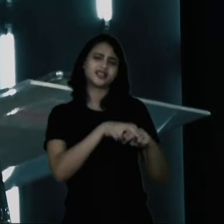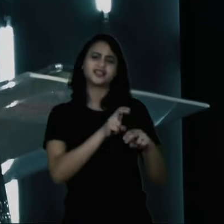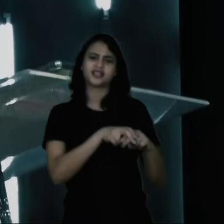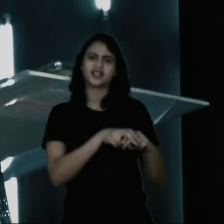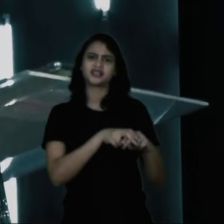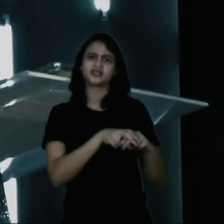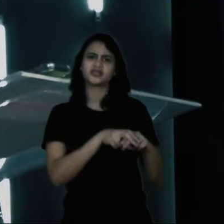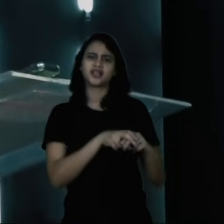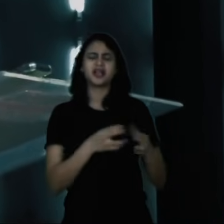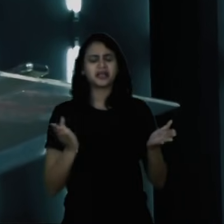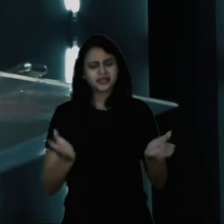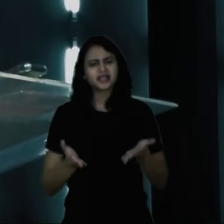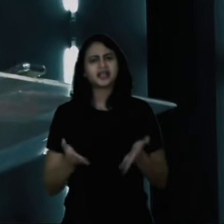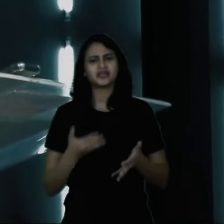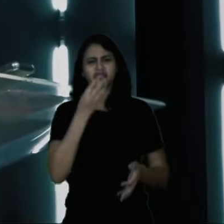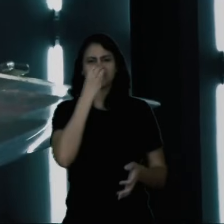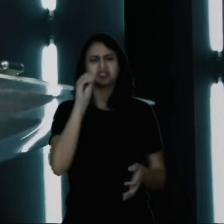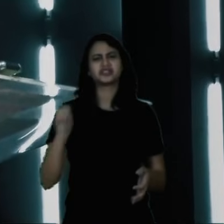tem rejeitado a Jesus.